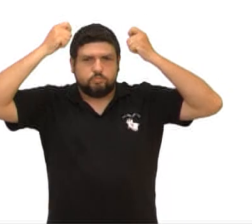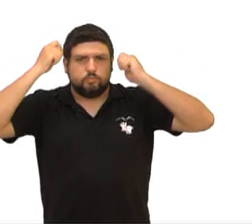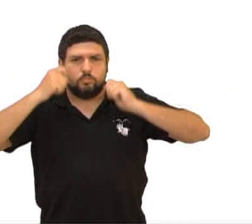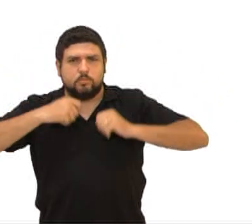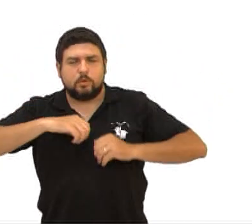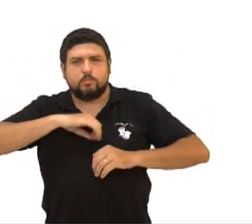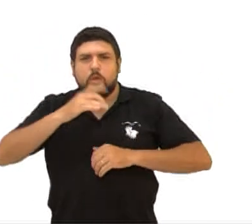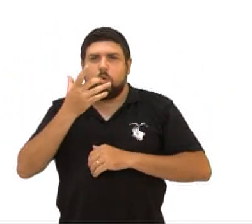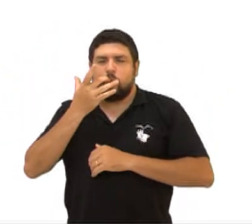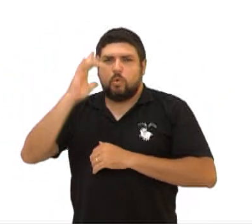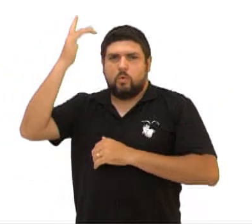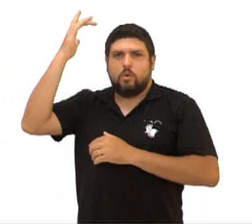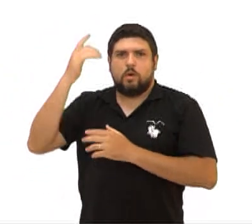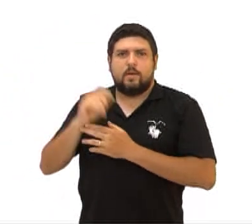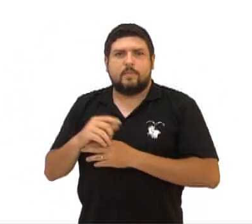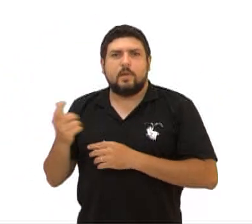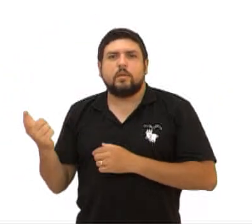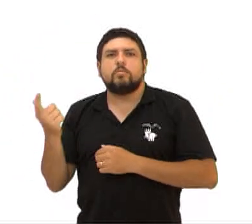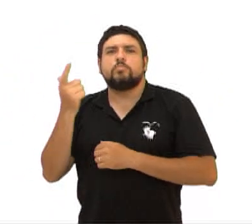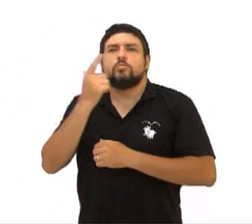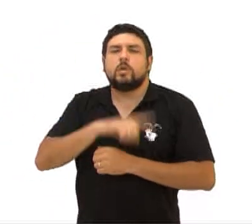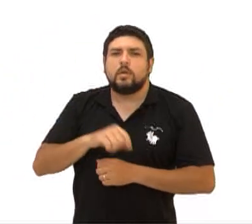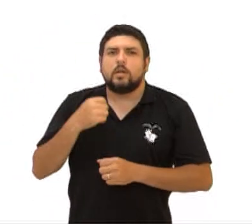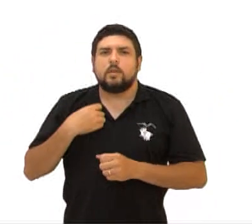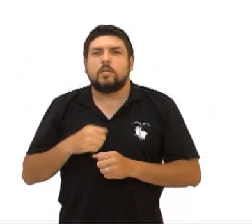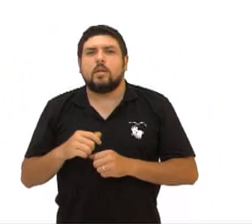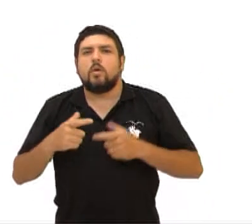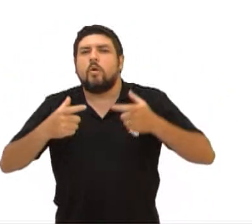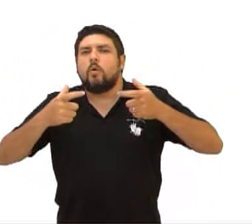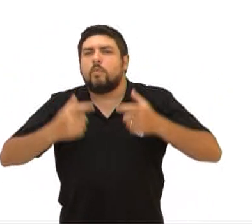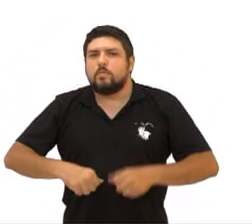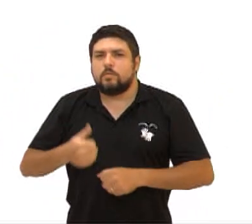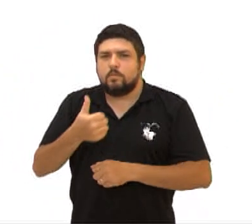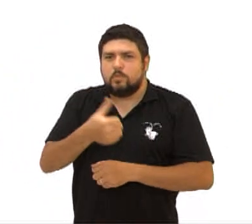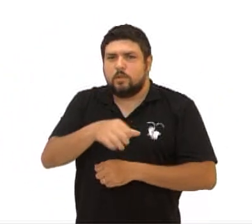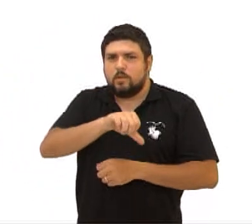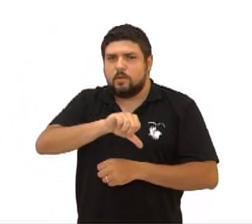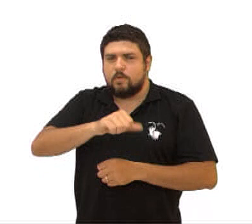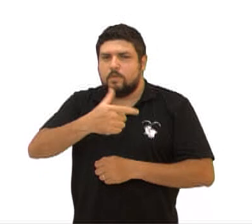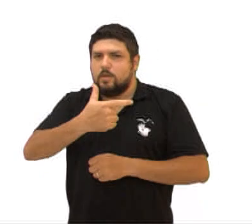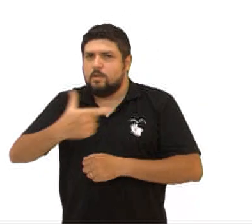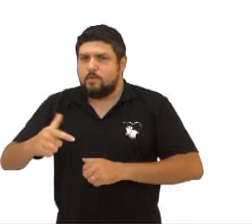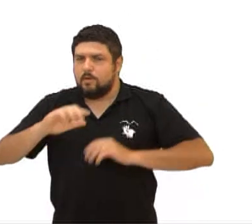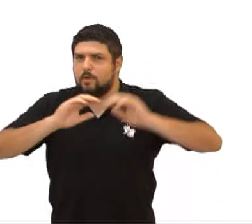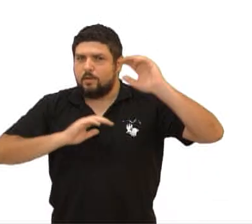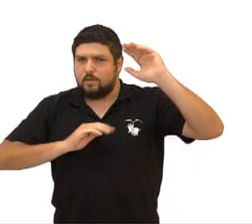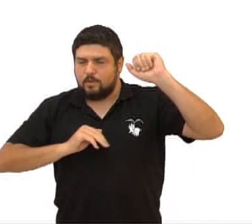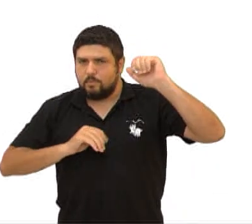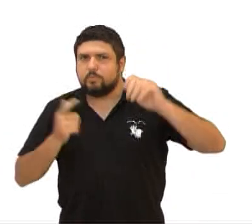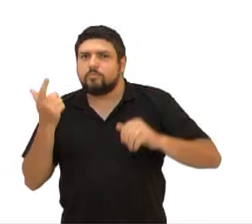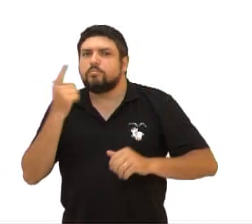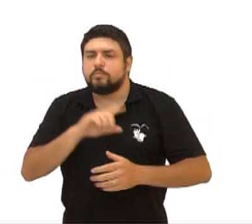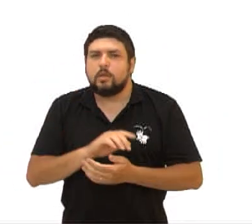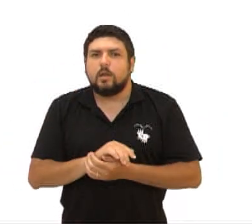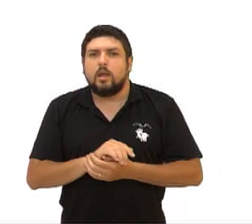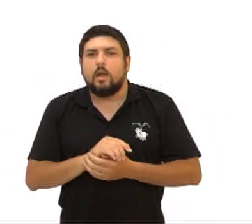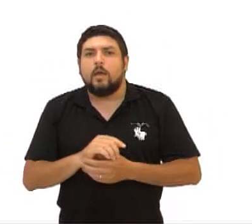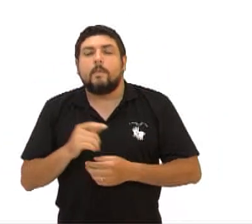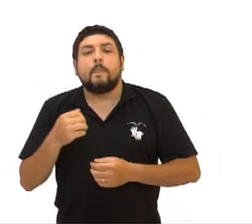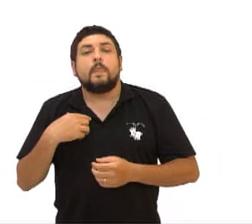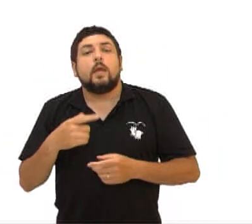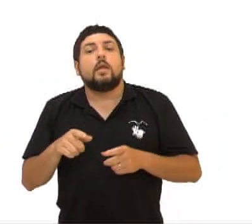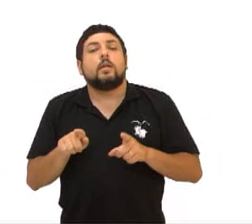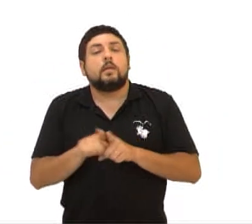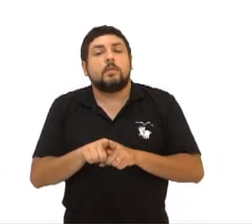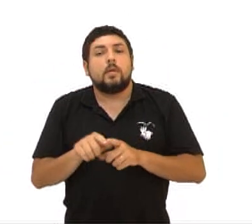ouro, que conquistou ali o primeiro lugar nos Jogos Olímpicos de Barcelona em 92, né? E um ano depois venceu pela primeira vez a Liga